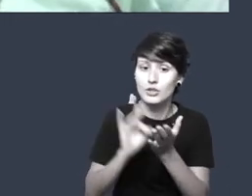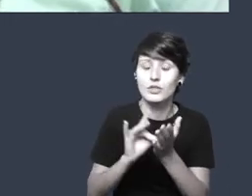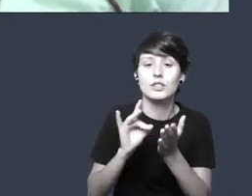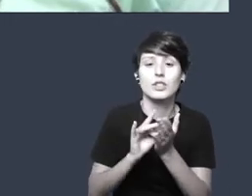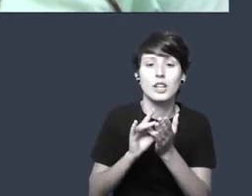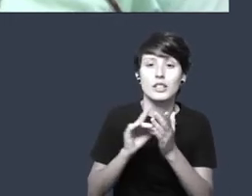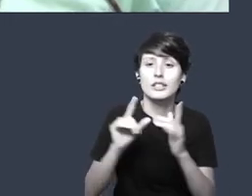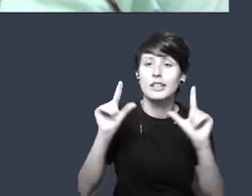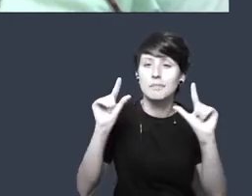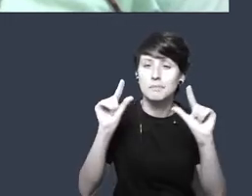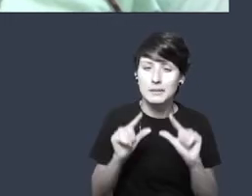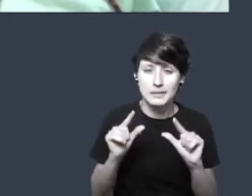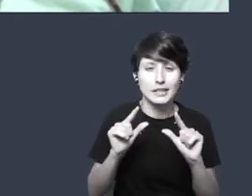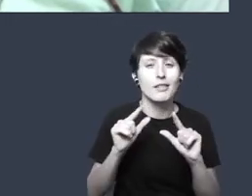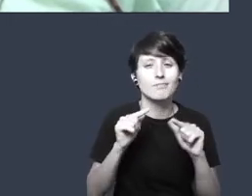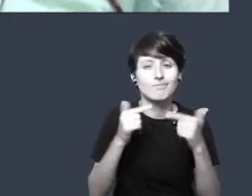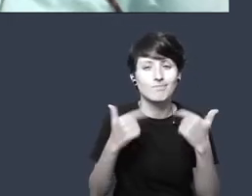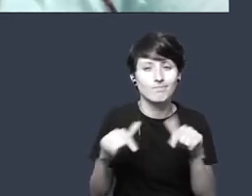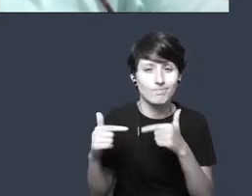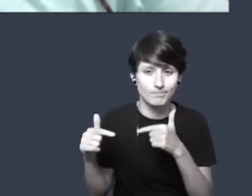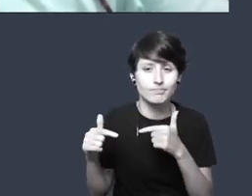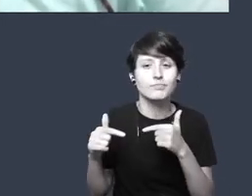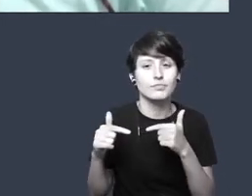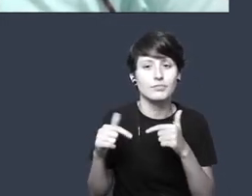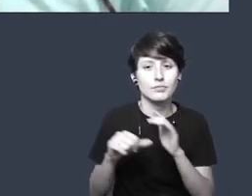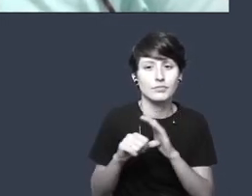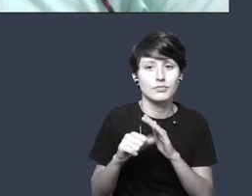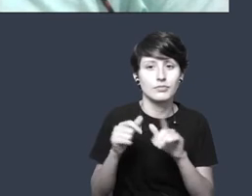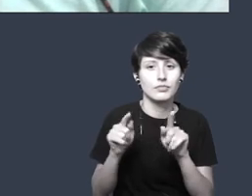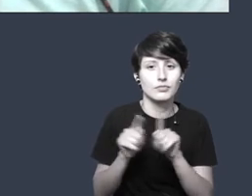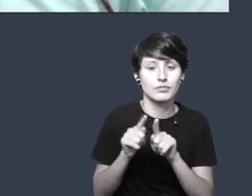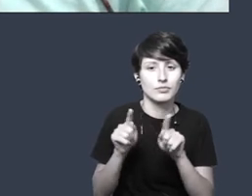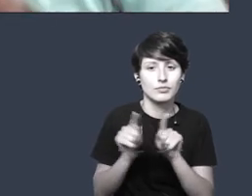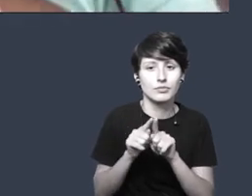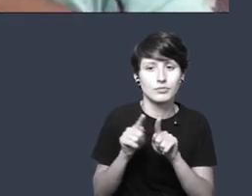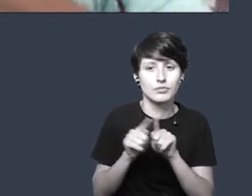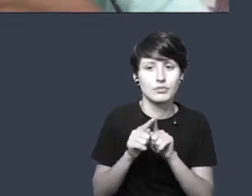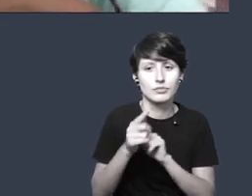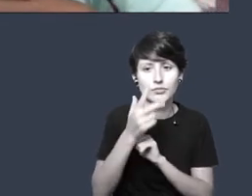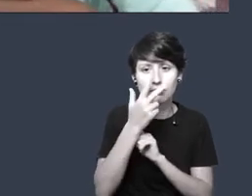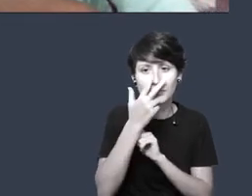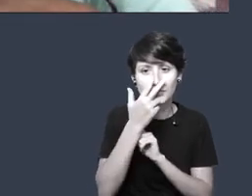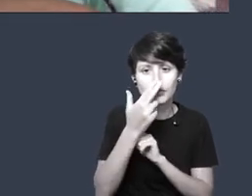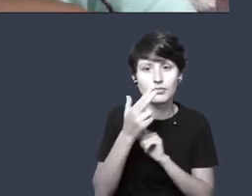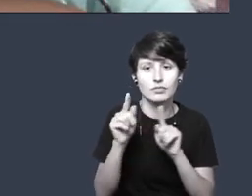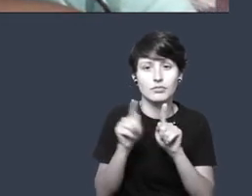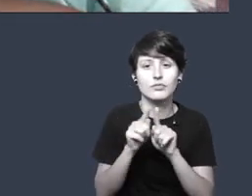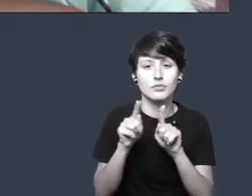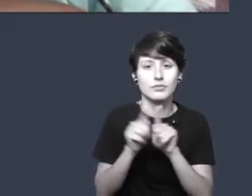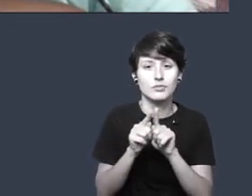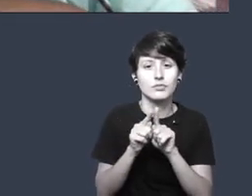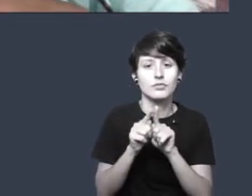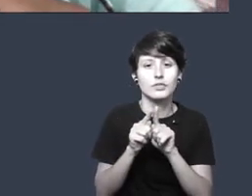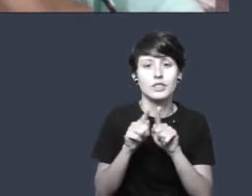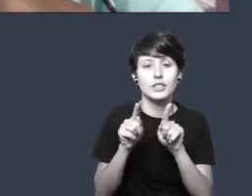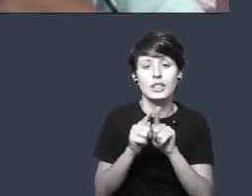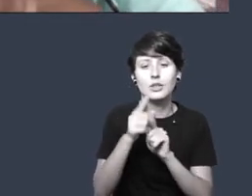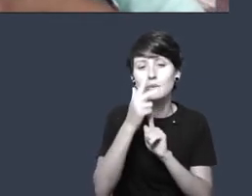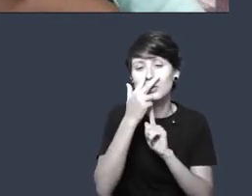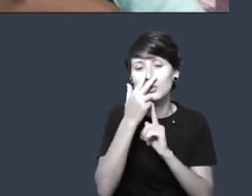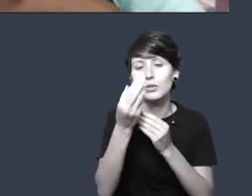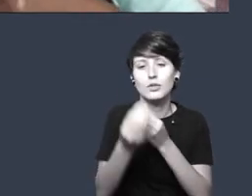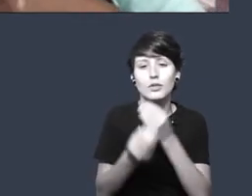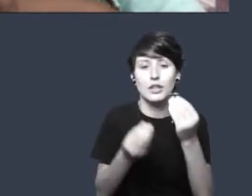minimizar vieses. Primeiro de tudo... Né, se você não sabe a história do Compass, né, do sistema